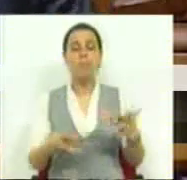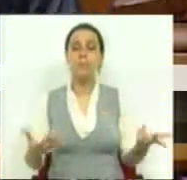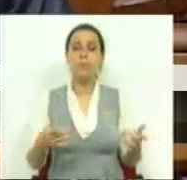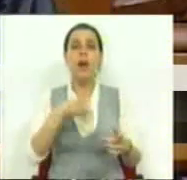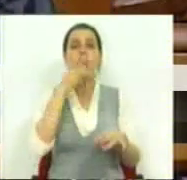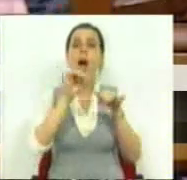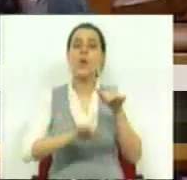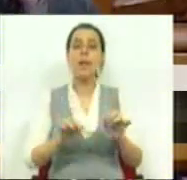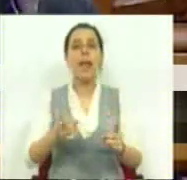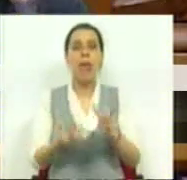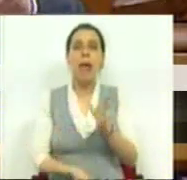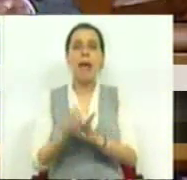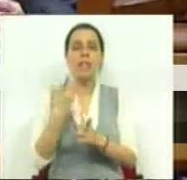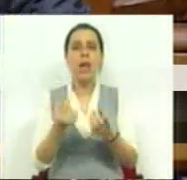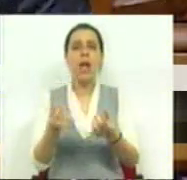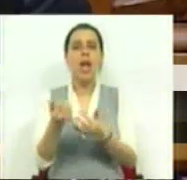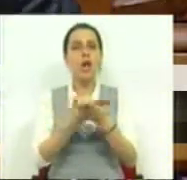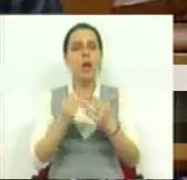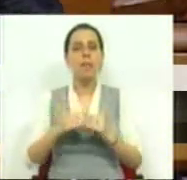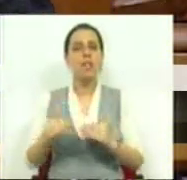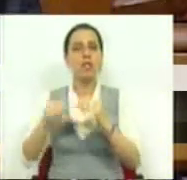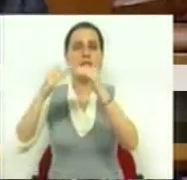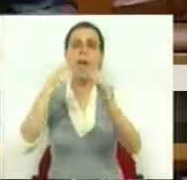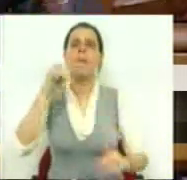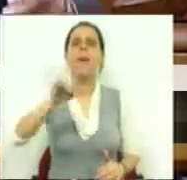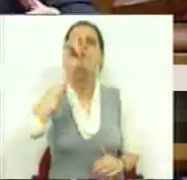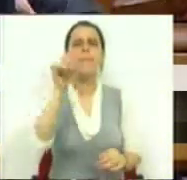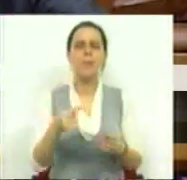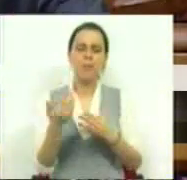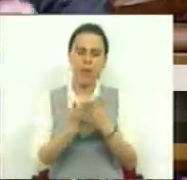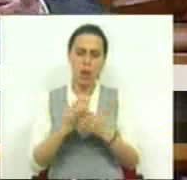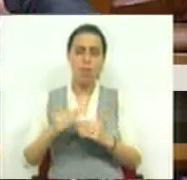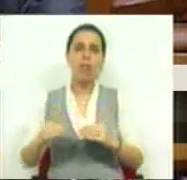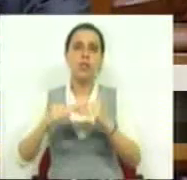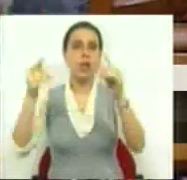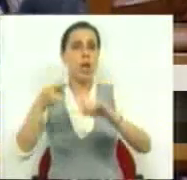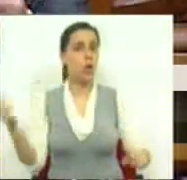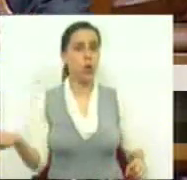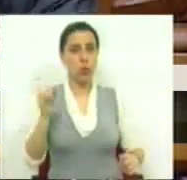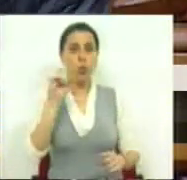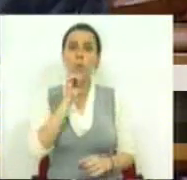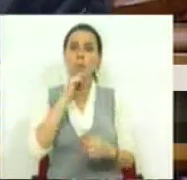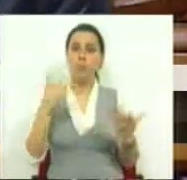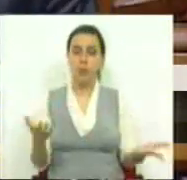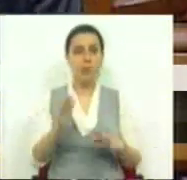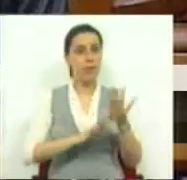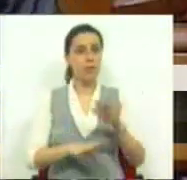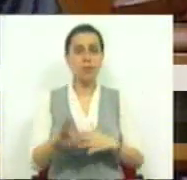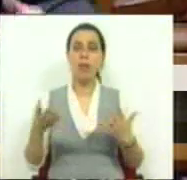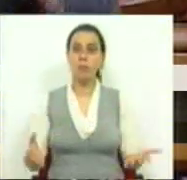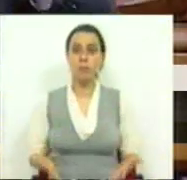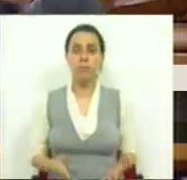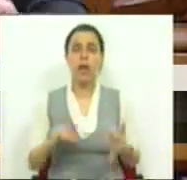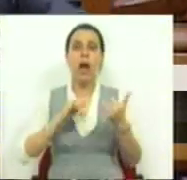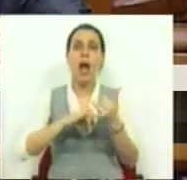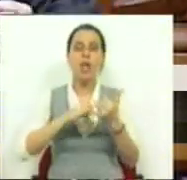o argumentário é a criação de economias de escala. Pergunta-se, as economias de escala não seriam possíveis de ser realizadas